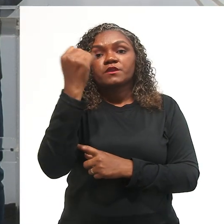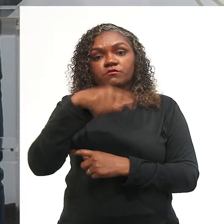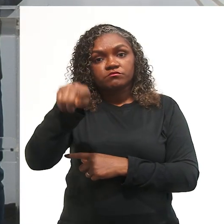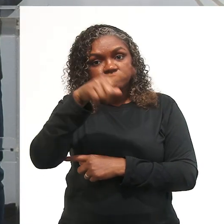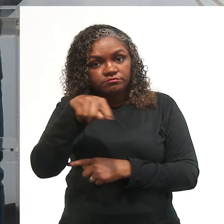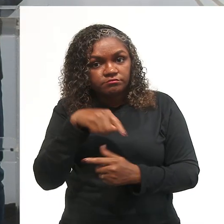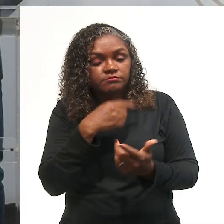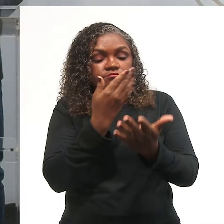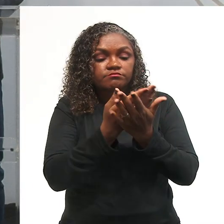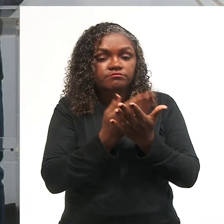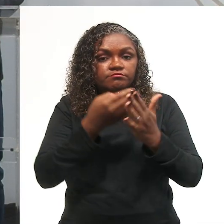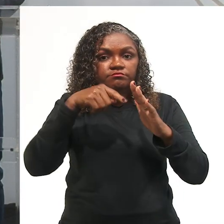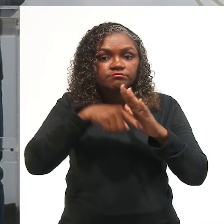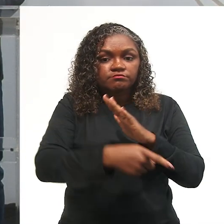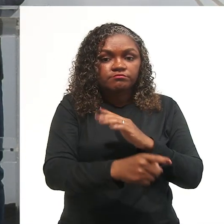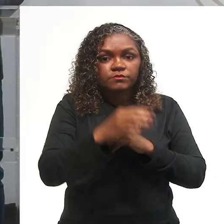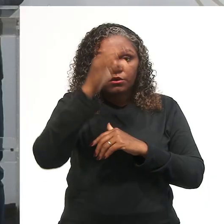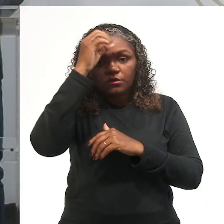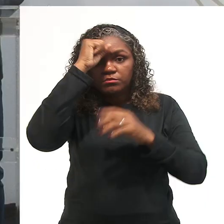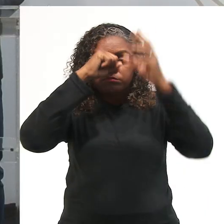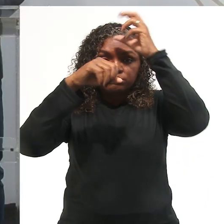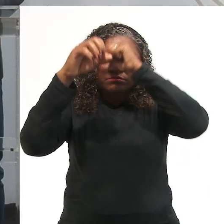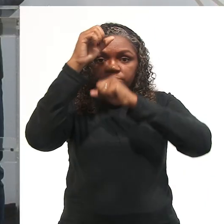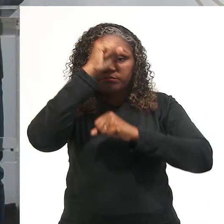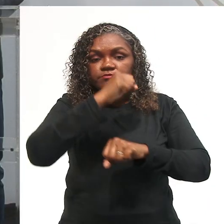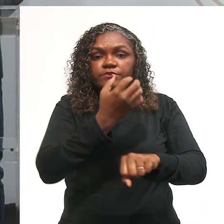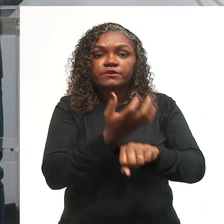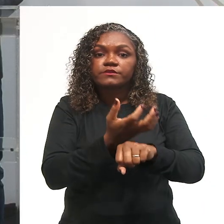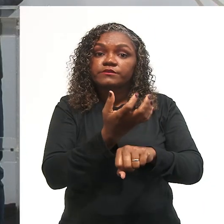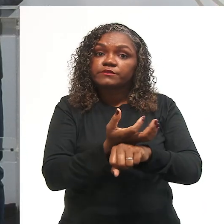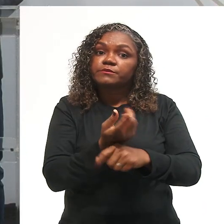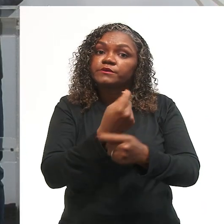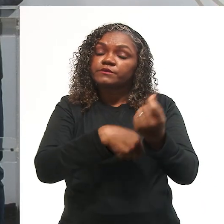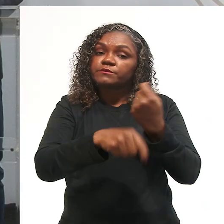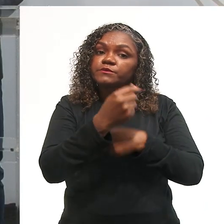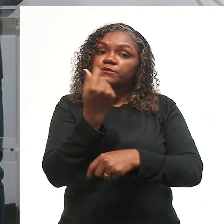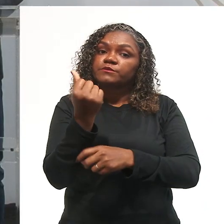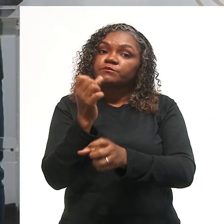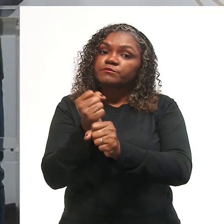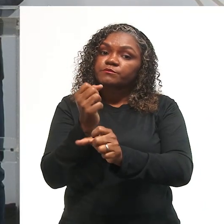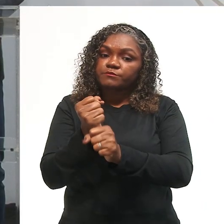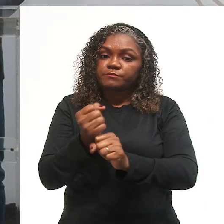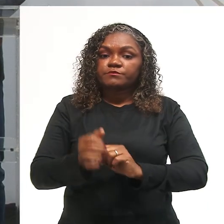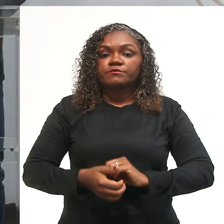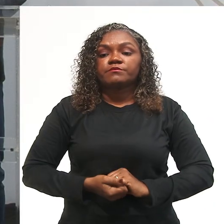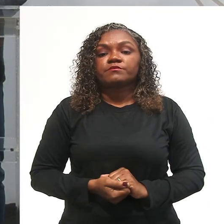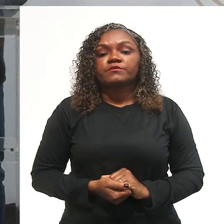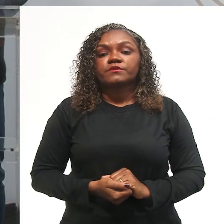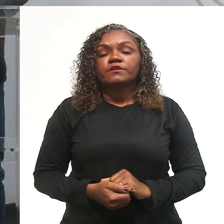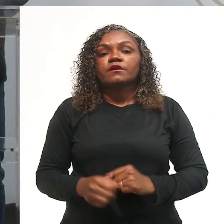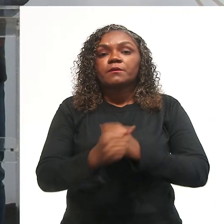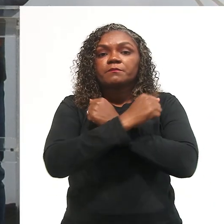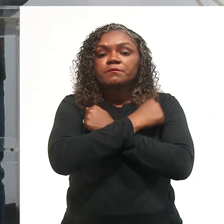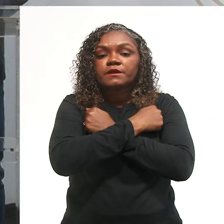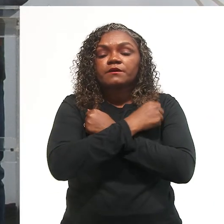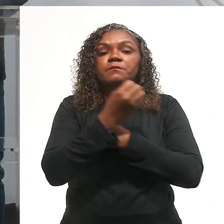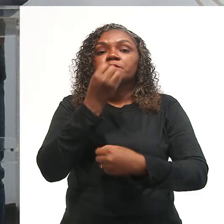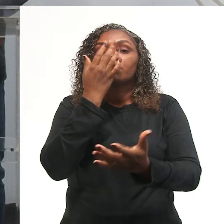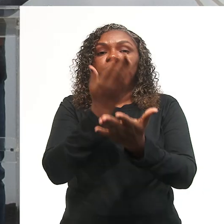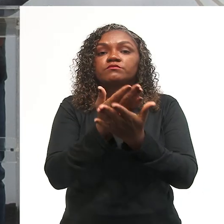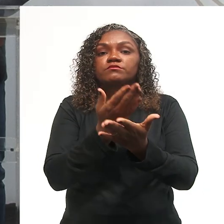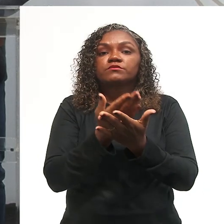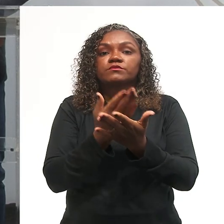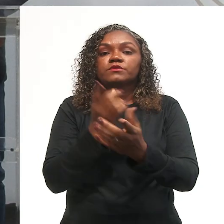fundamental aqui para você aprofundar o seu conhecimento nessa disciplina de administração financeira e orçamentária. Um